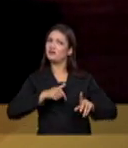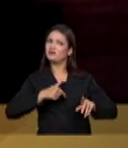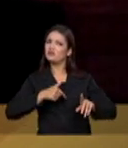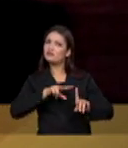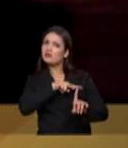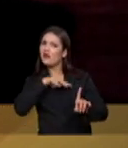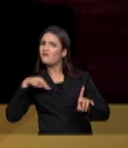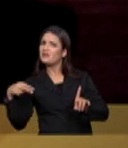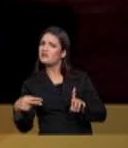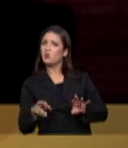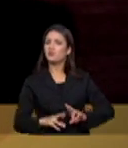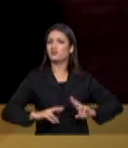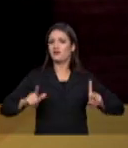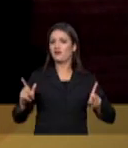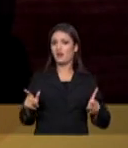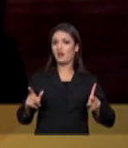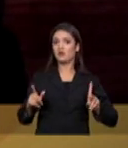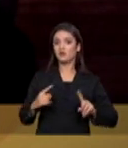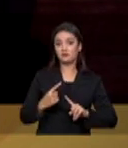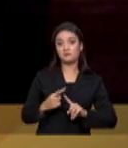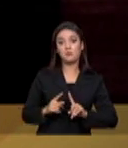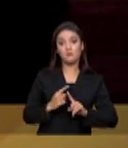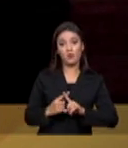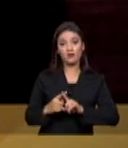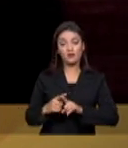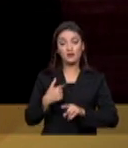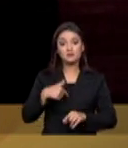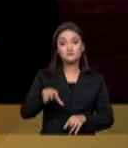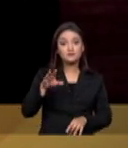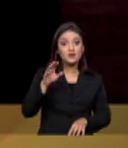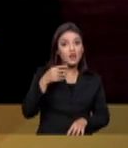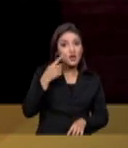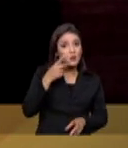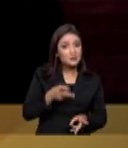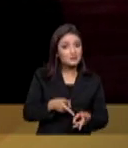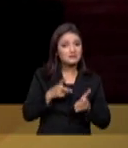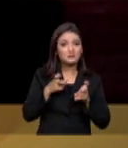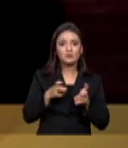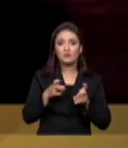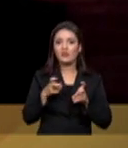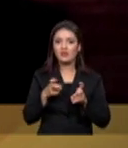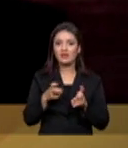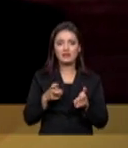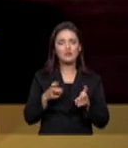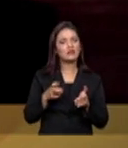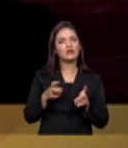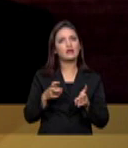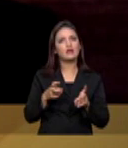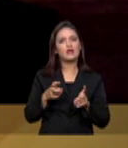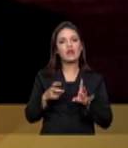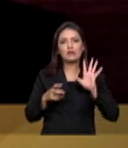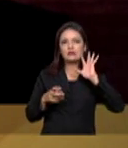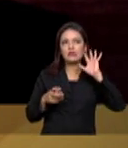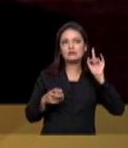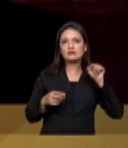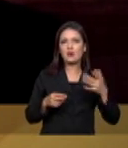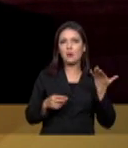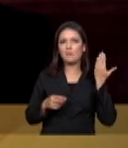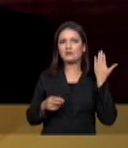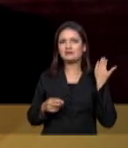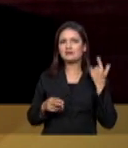cabelos e bigodes brancos então um pouco caldo na parte da frente usa óculos a pena